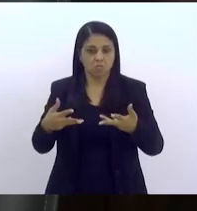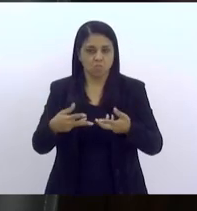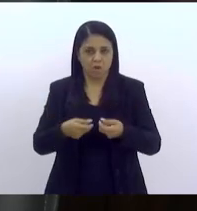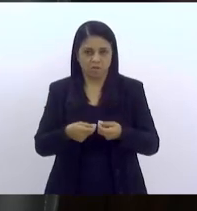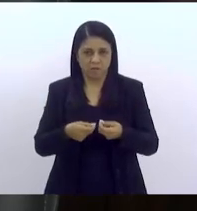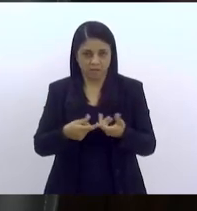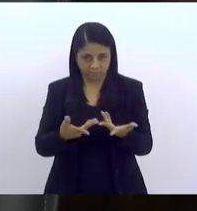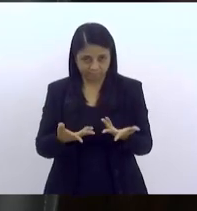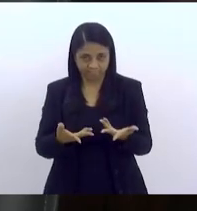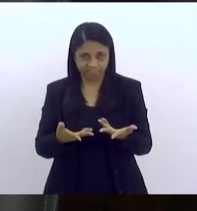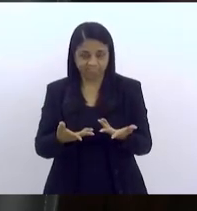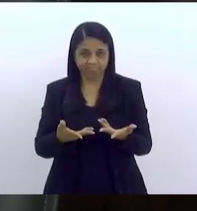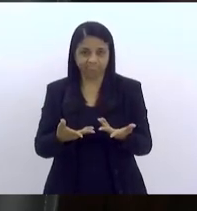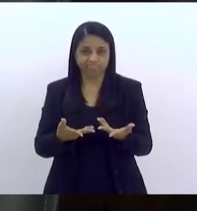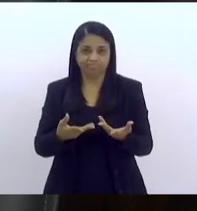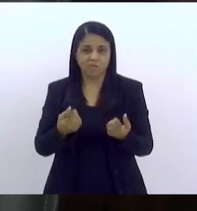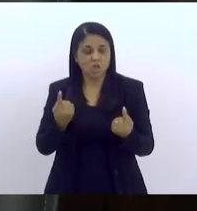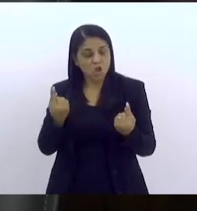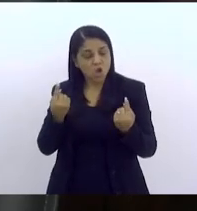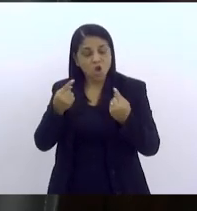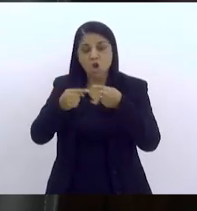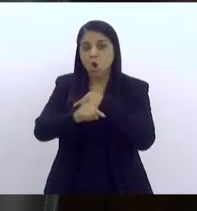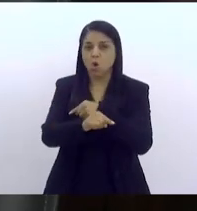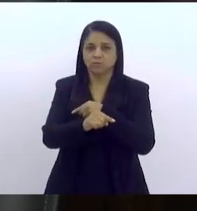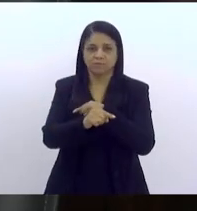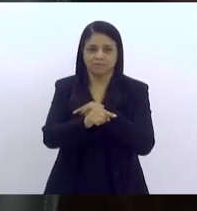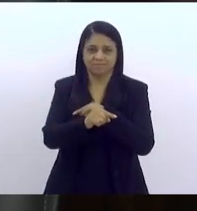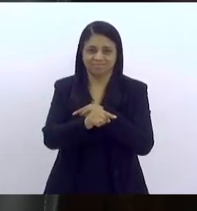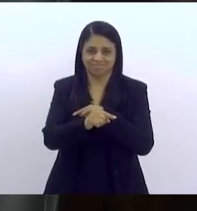condições adequadas é um contrassenso